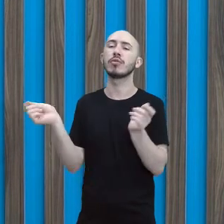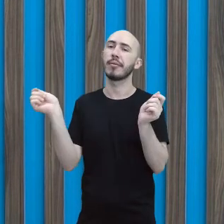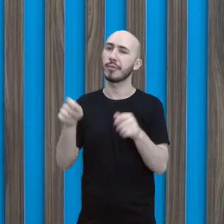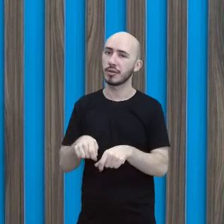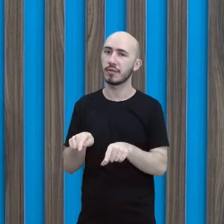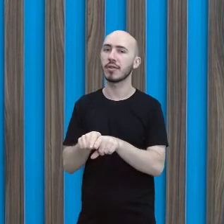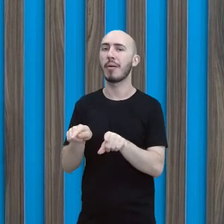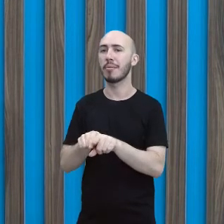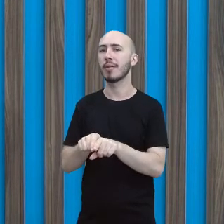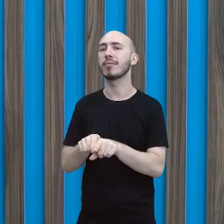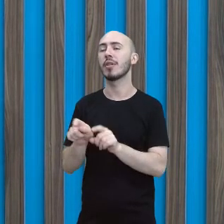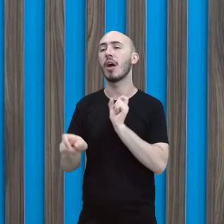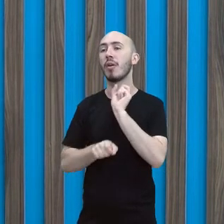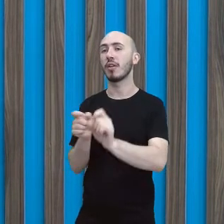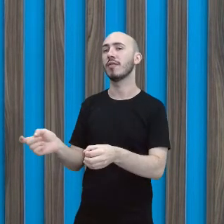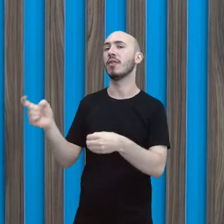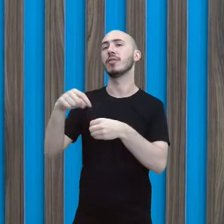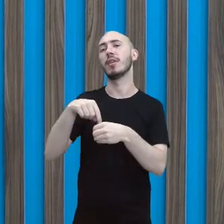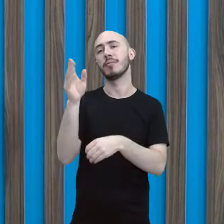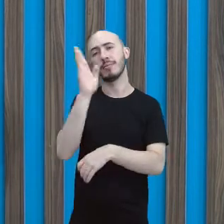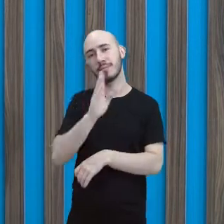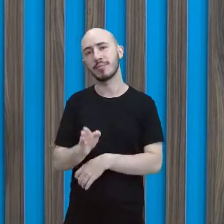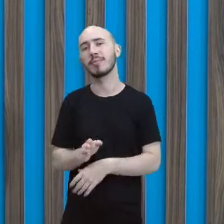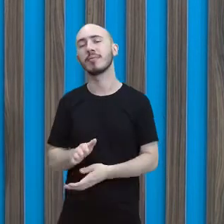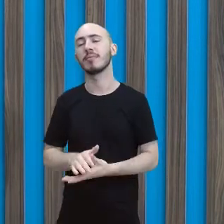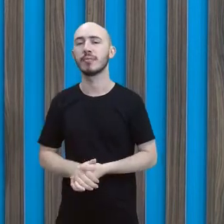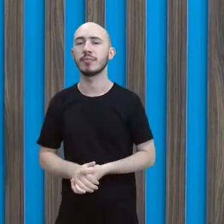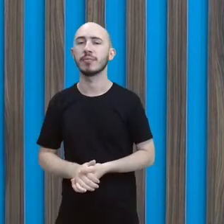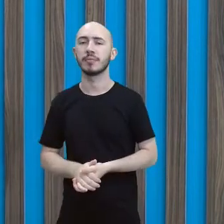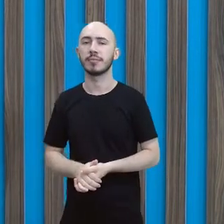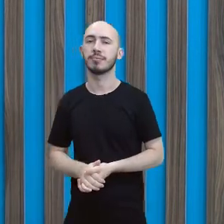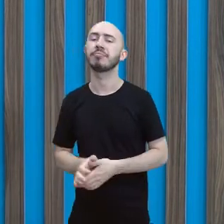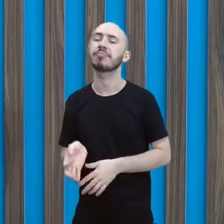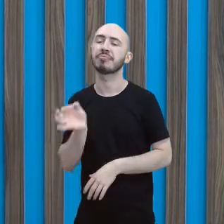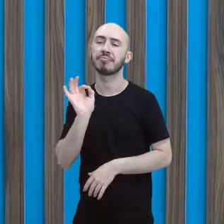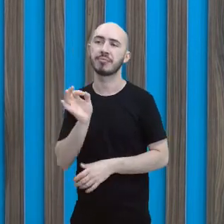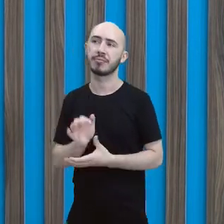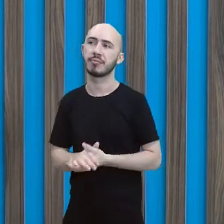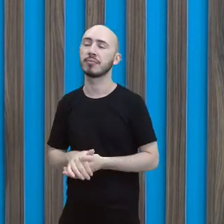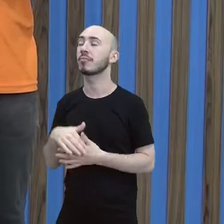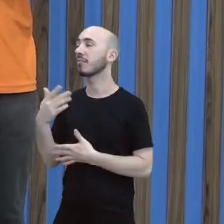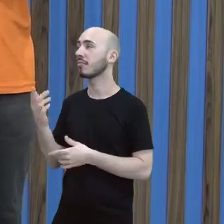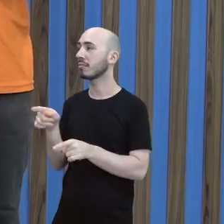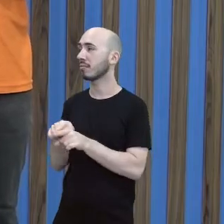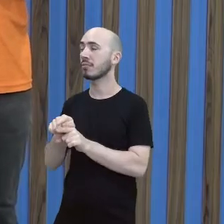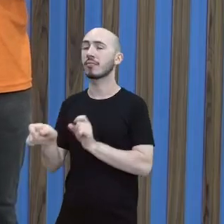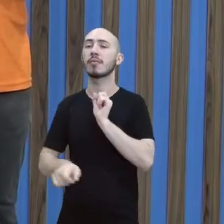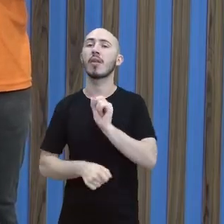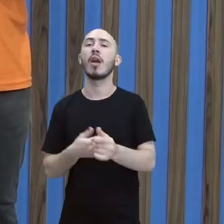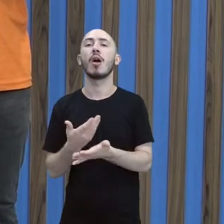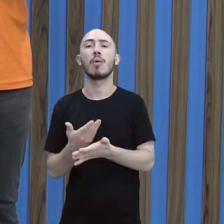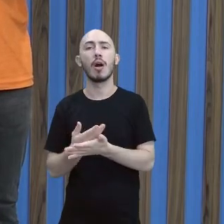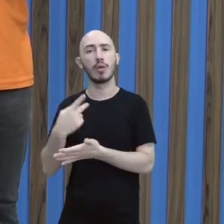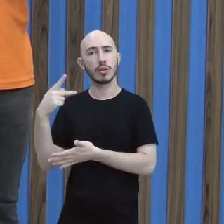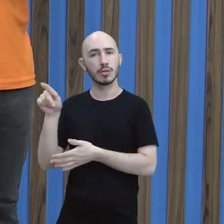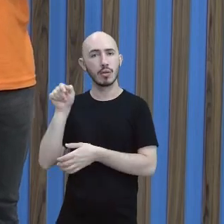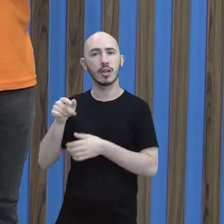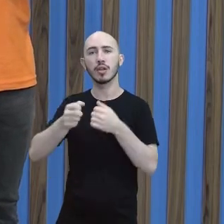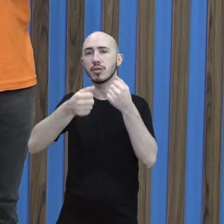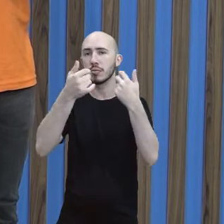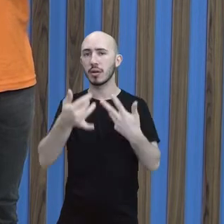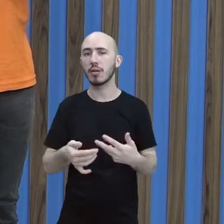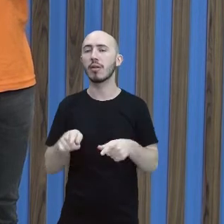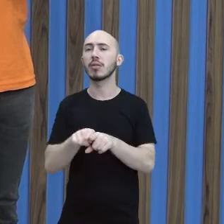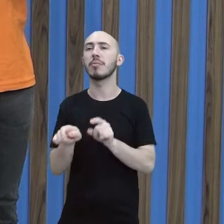volta. Não, eu não quero você aqui, você está fazendo o que aqui? Totalmente legal, vai embora, devolvo. Inclusive, eu assisti uma aula sua que você falou sobre isso na América